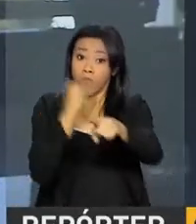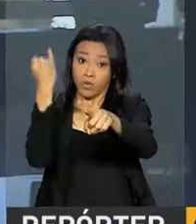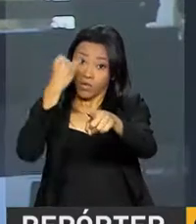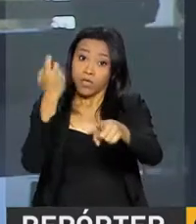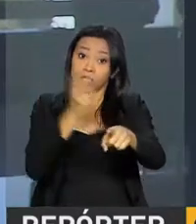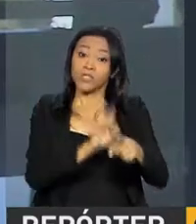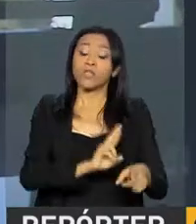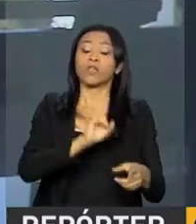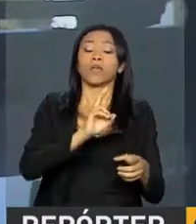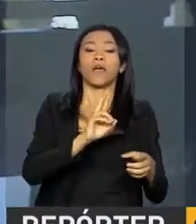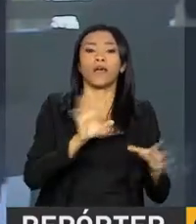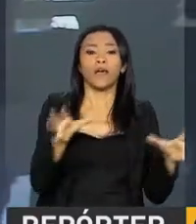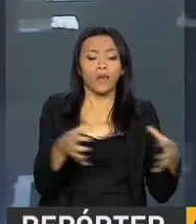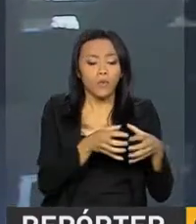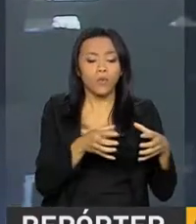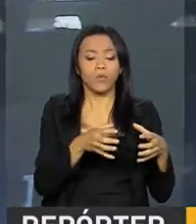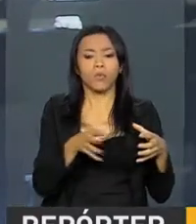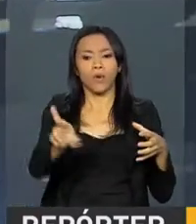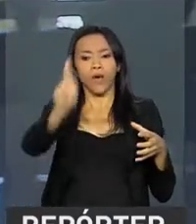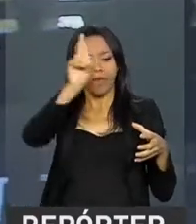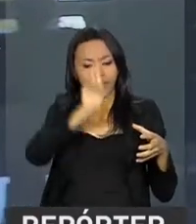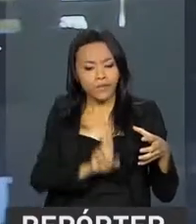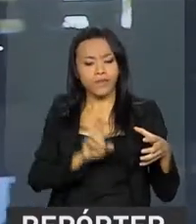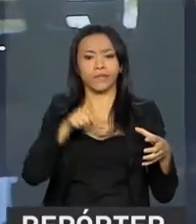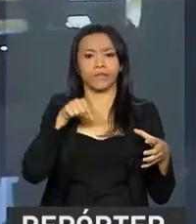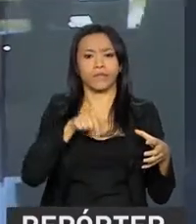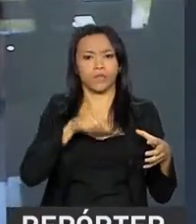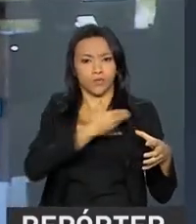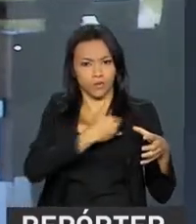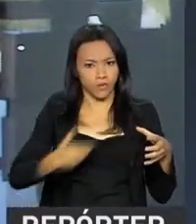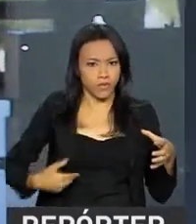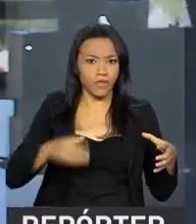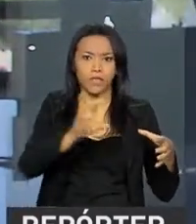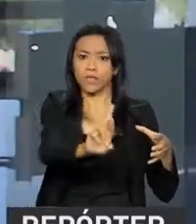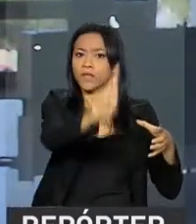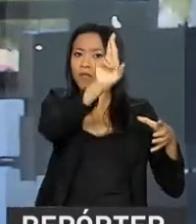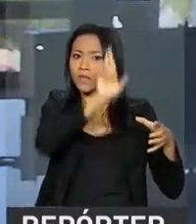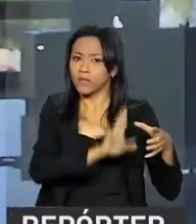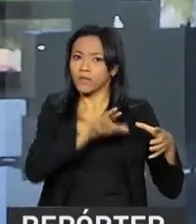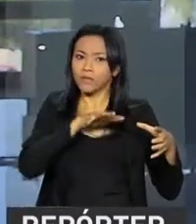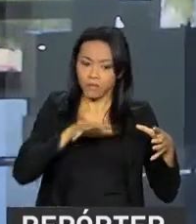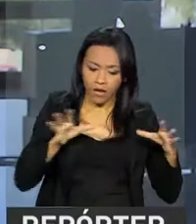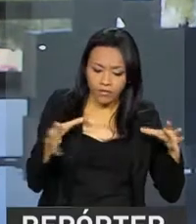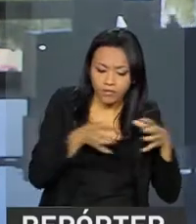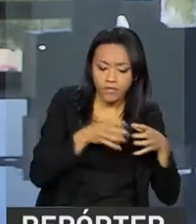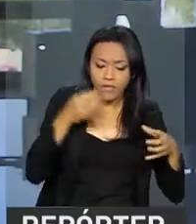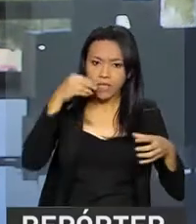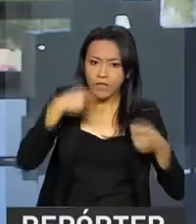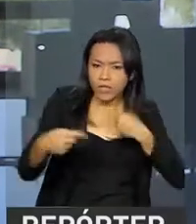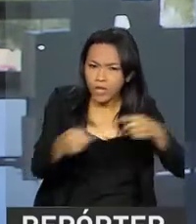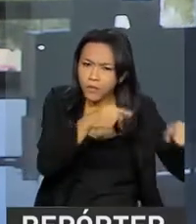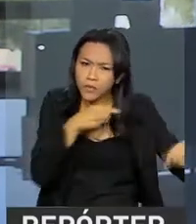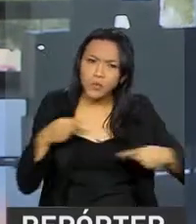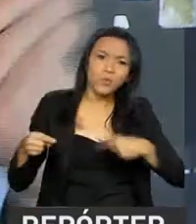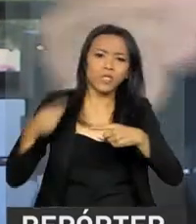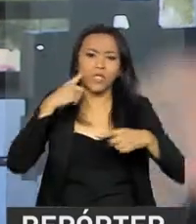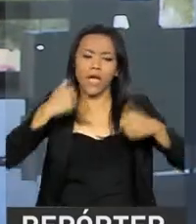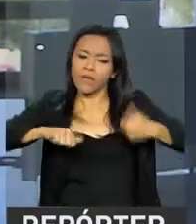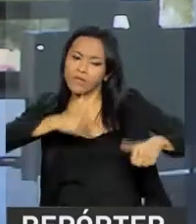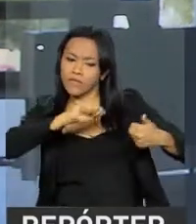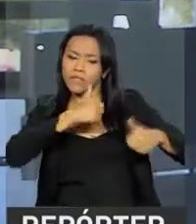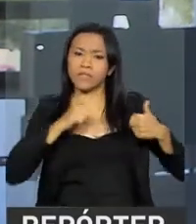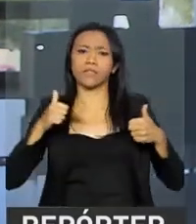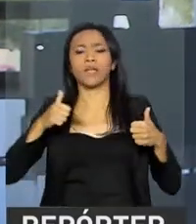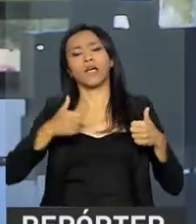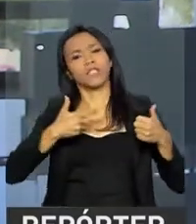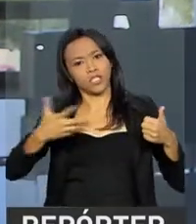os ministros para dentro, representantes de órgãos do governo, para dentro do Conselho, para debater, para analisar, para já